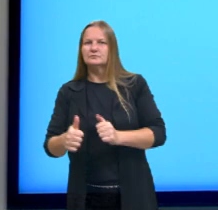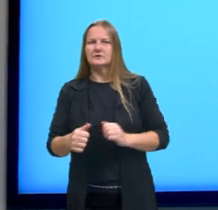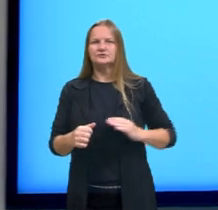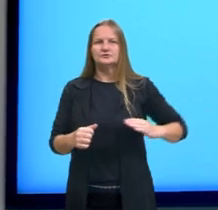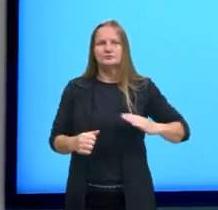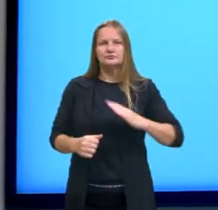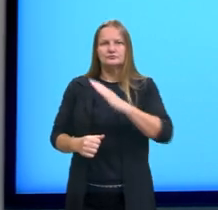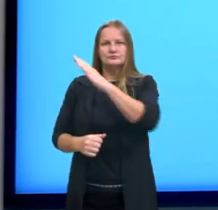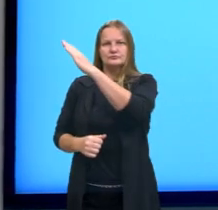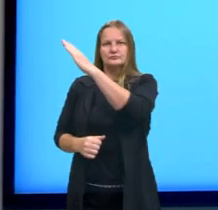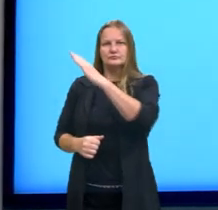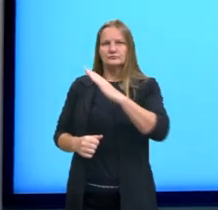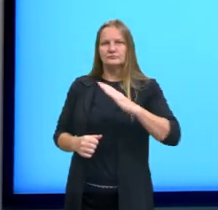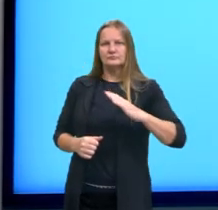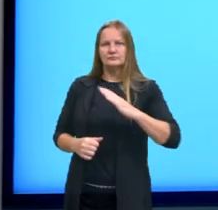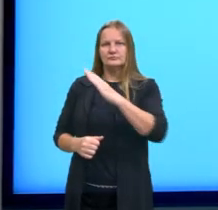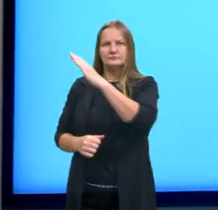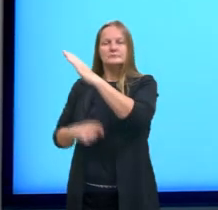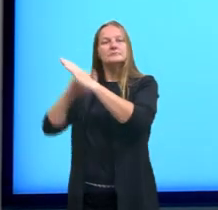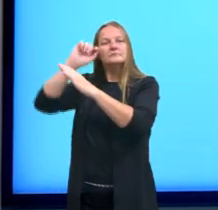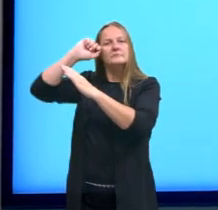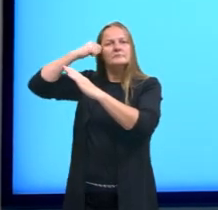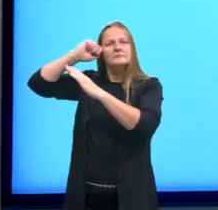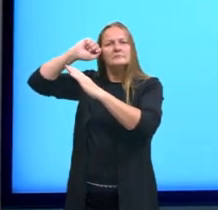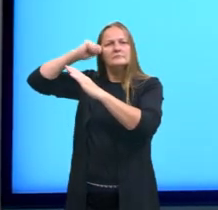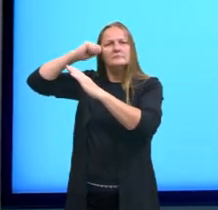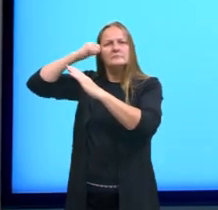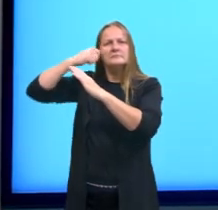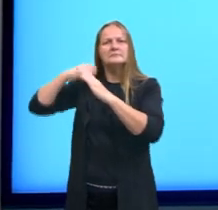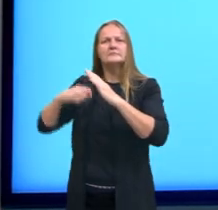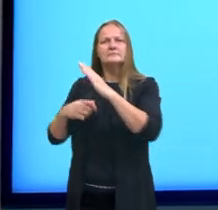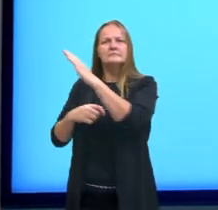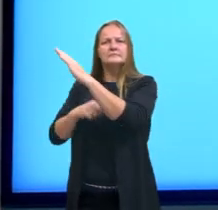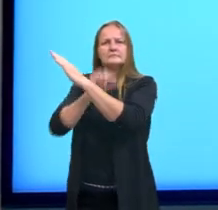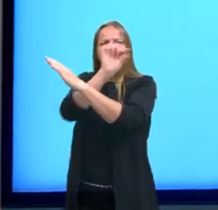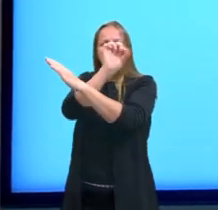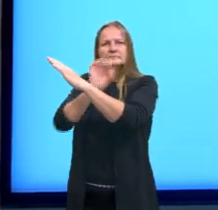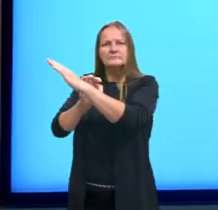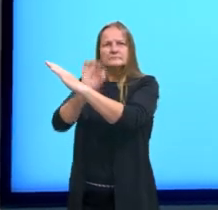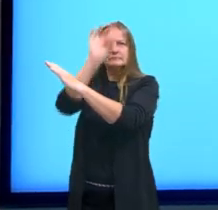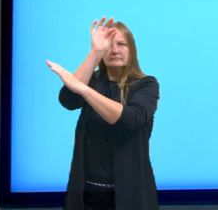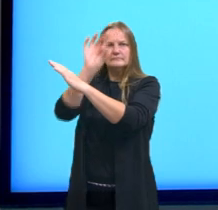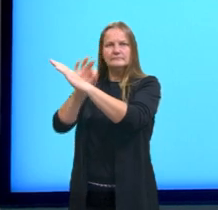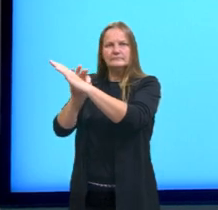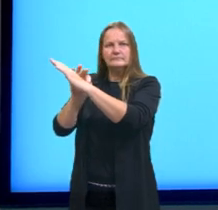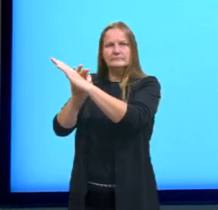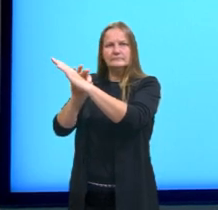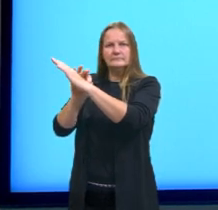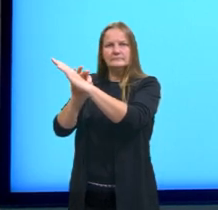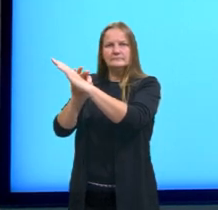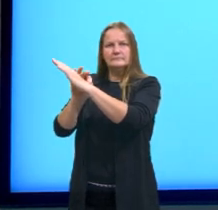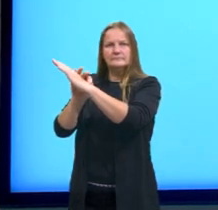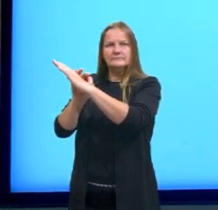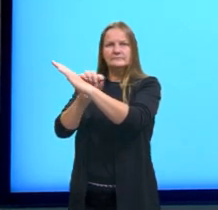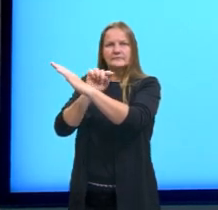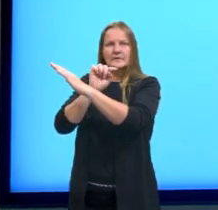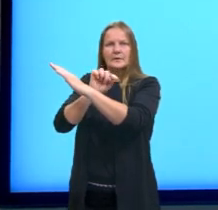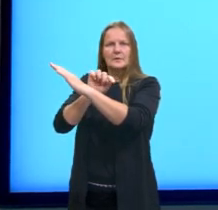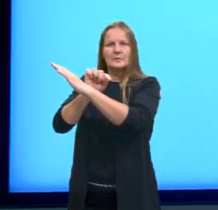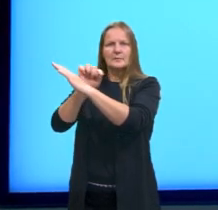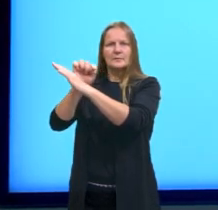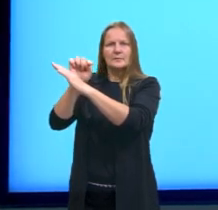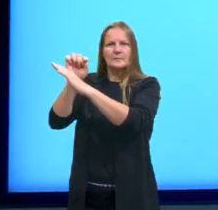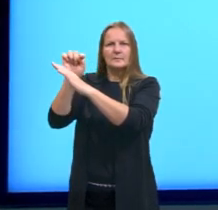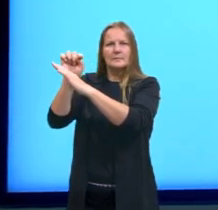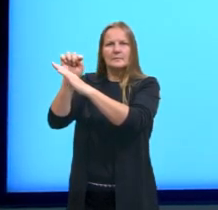em preto ela vai ter ali o ancestralidade aqui é a linha pontilhada